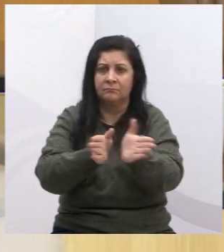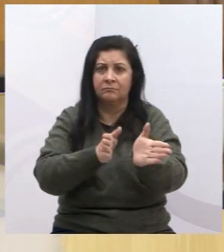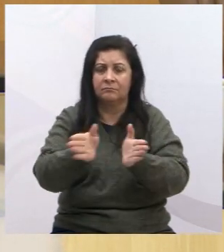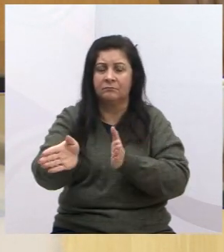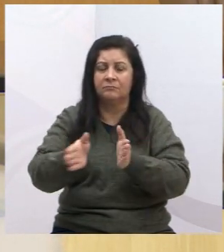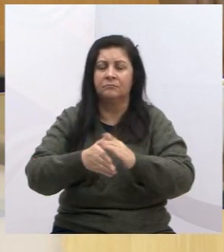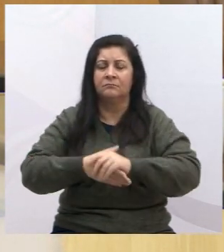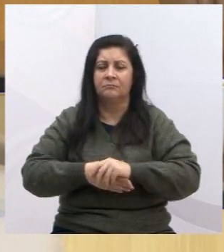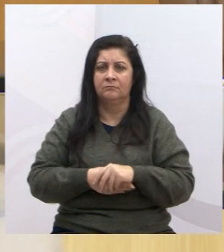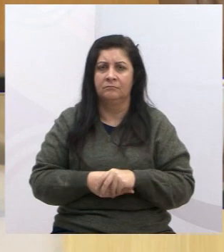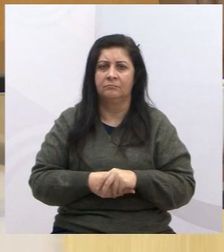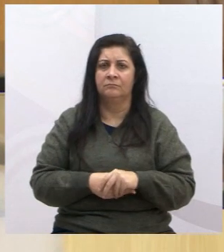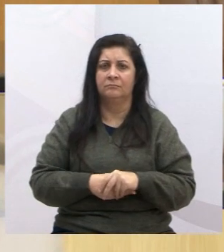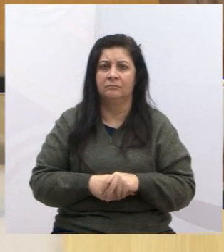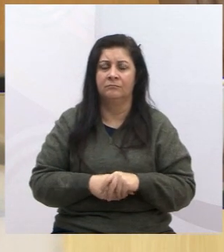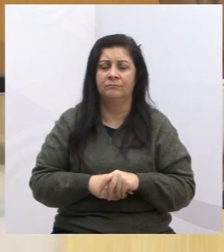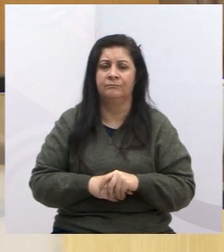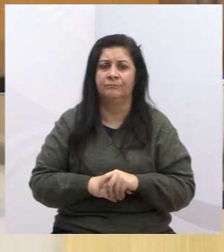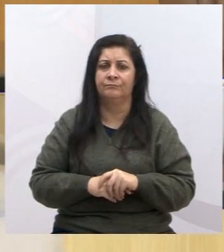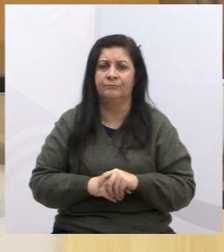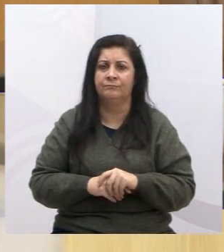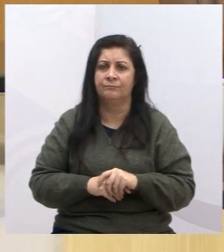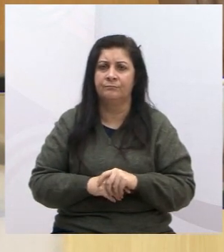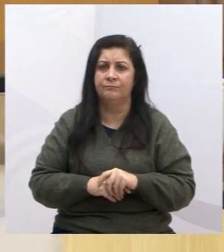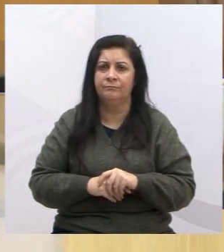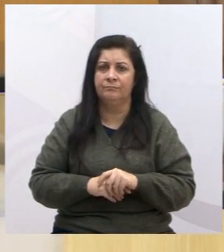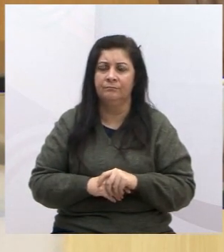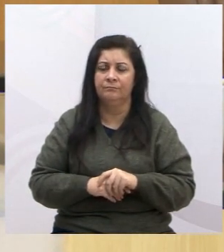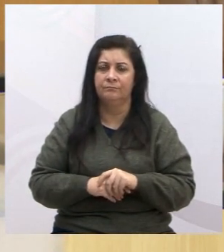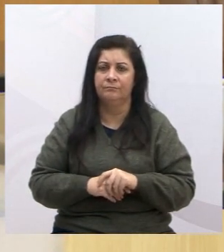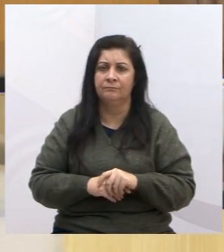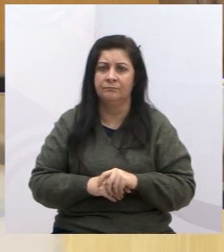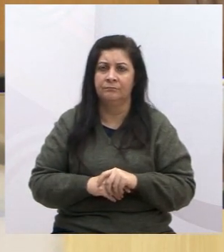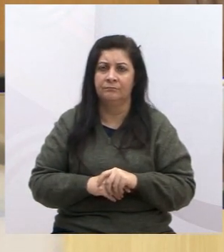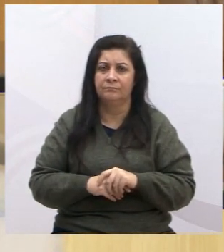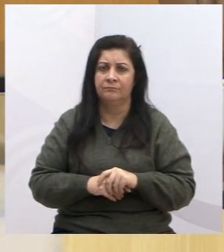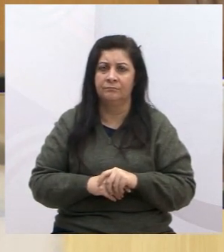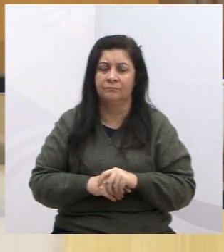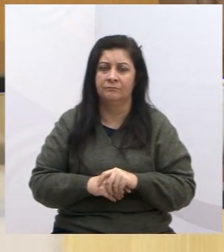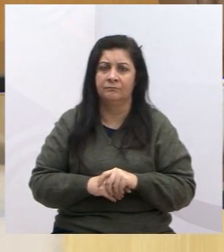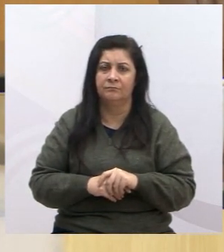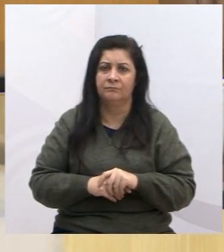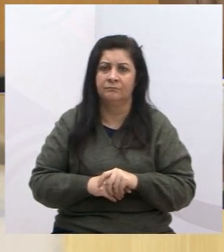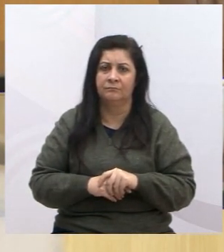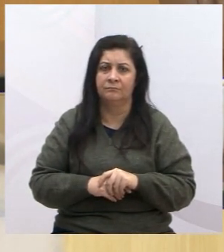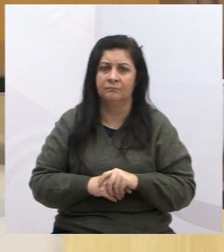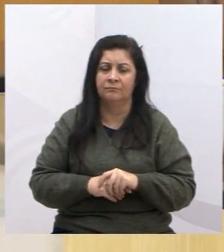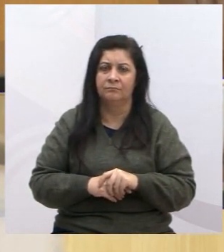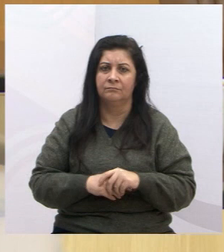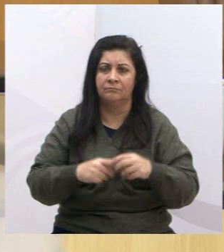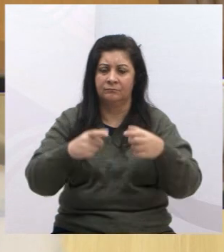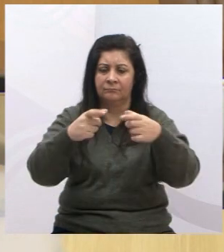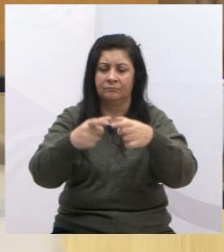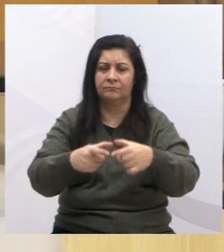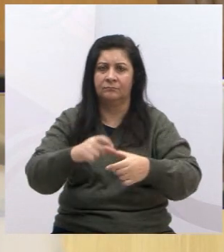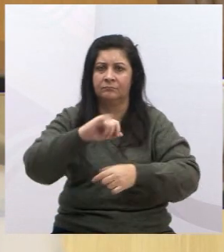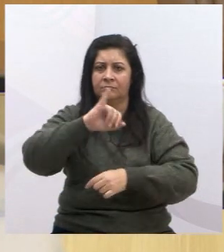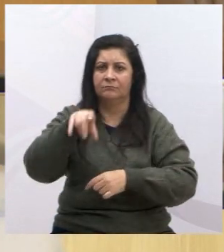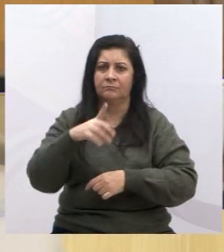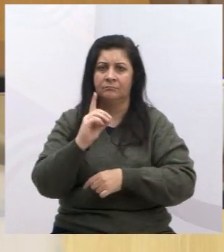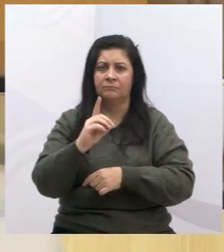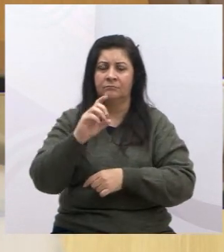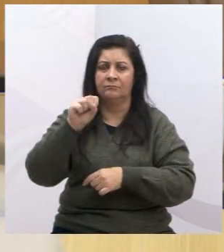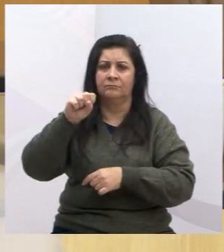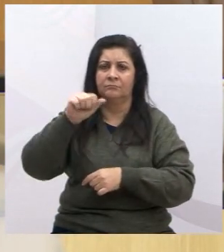Jardim do Marquês e na altura do número 3.812, na região do Jardim Santo Antônio da Boa Vista,